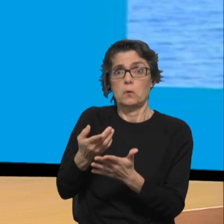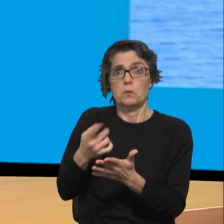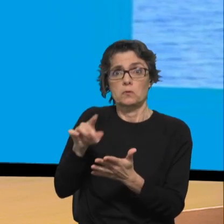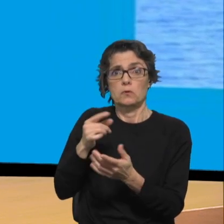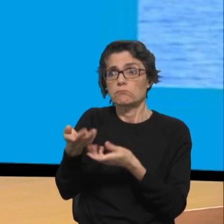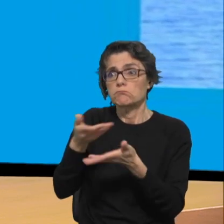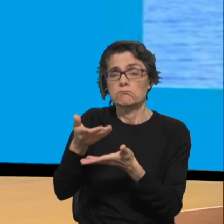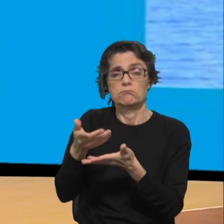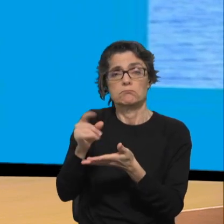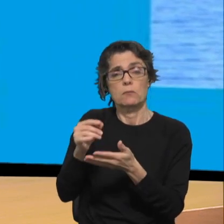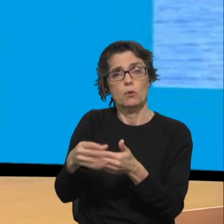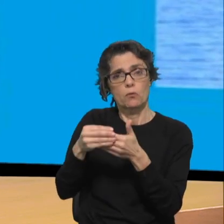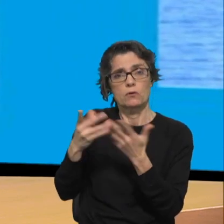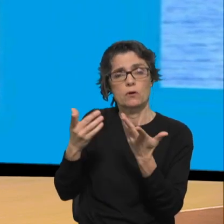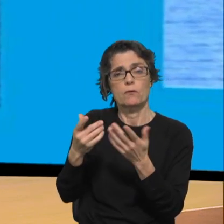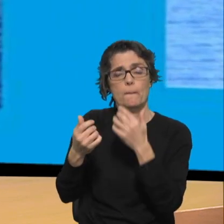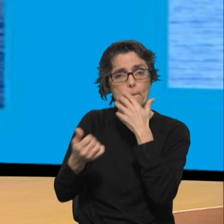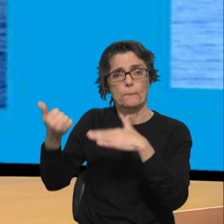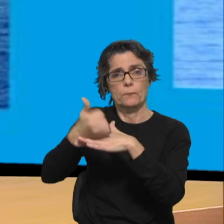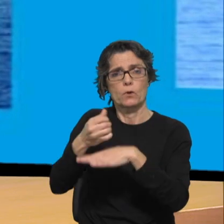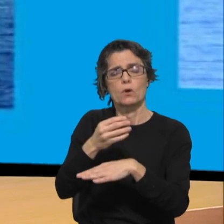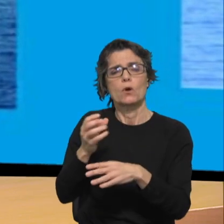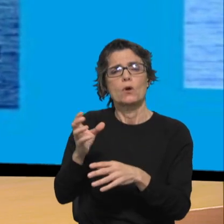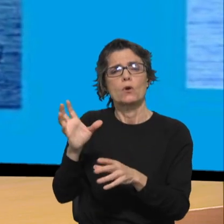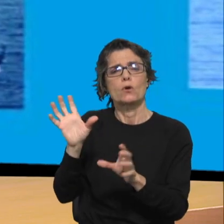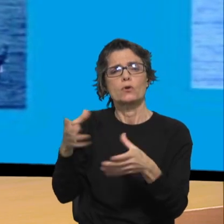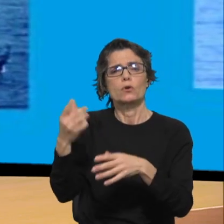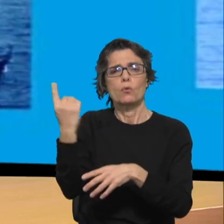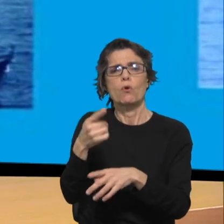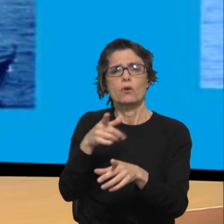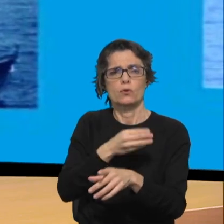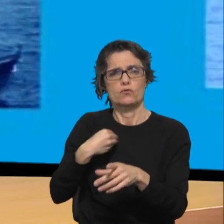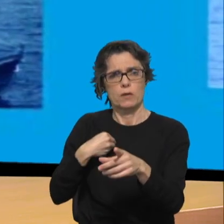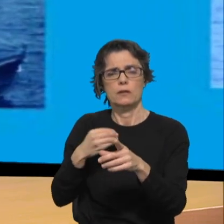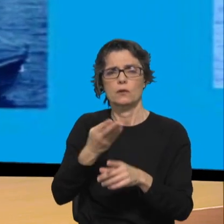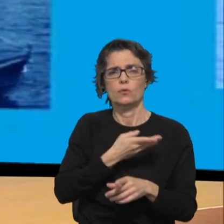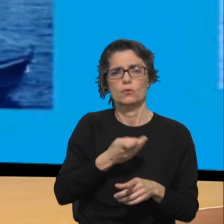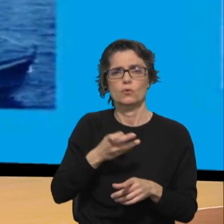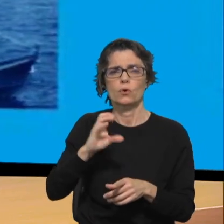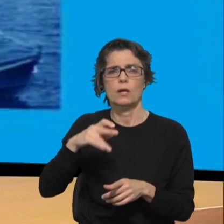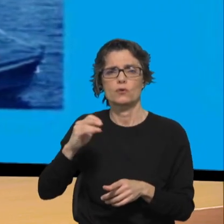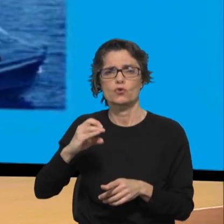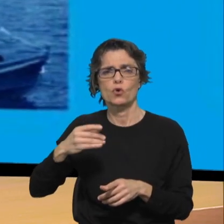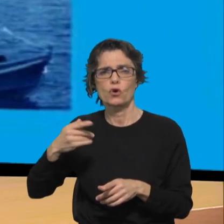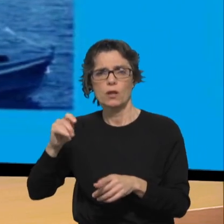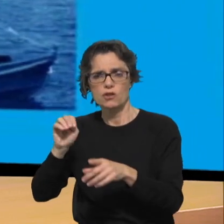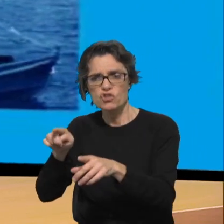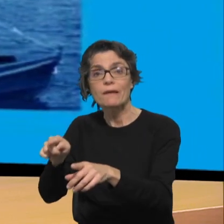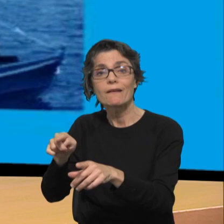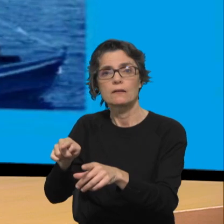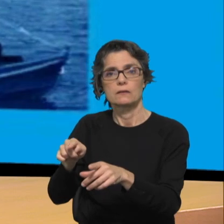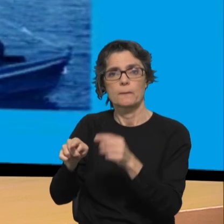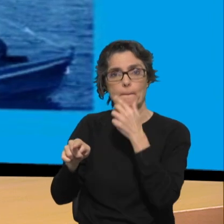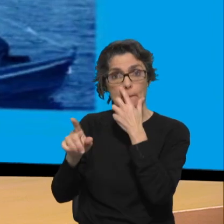e de congratular o novo bastonário da Ordem dos Médicos, o Dr. Carlos Cortes, ele subscreve aquela que é também